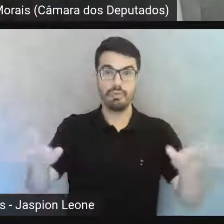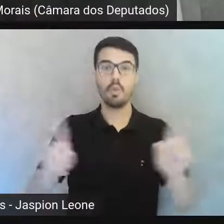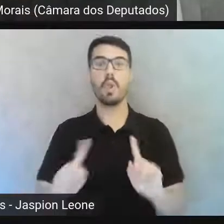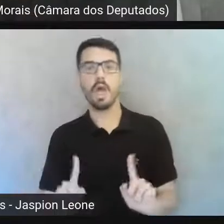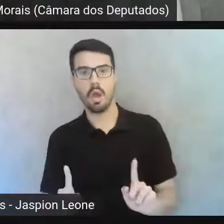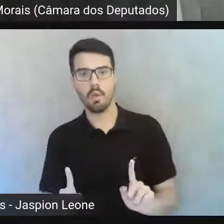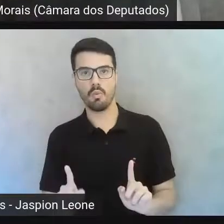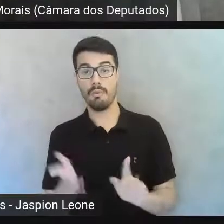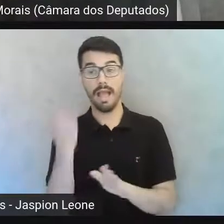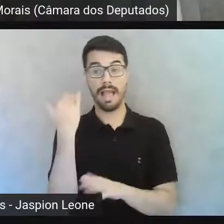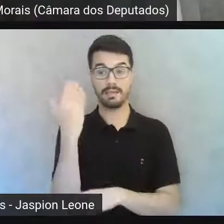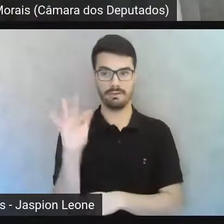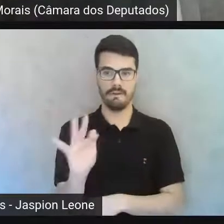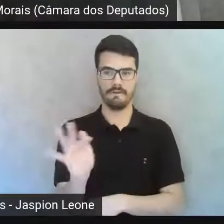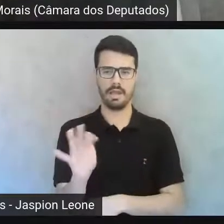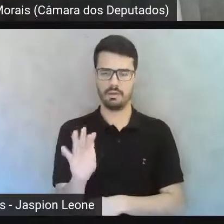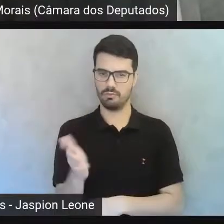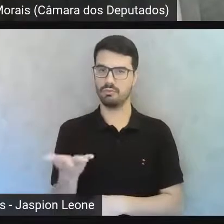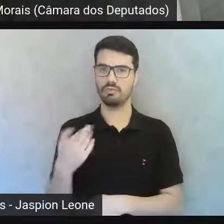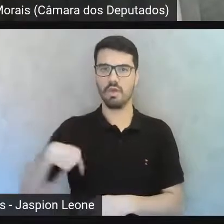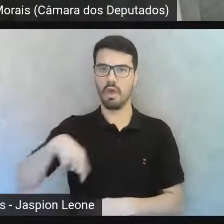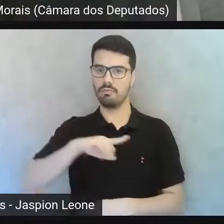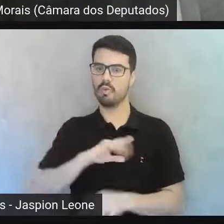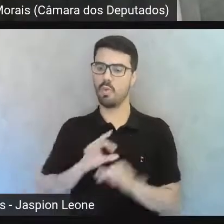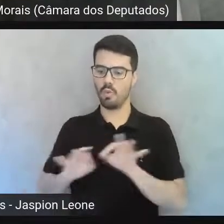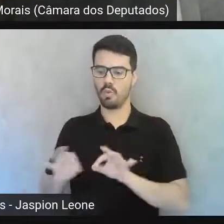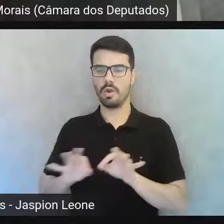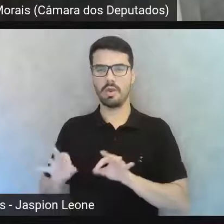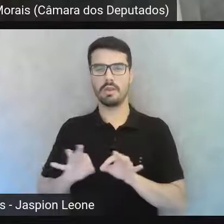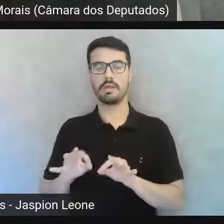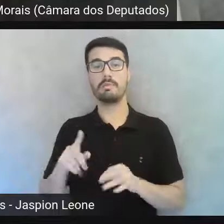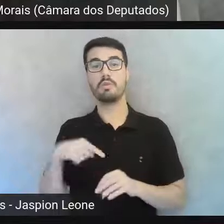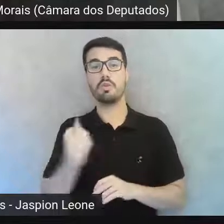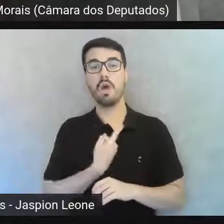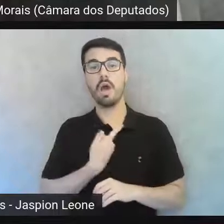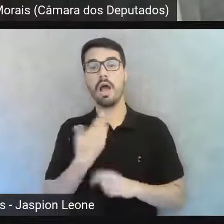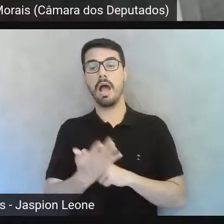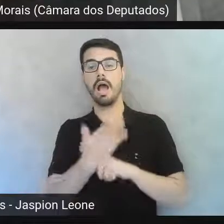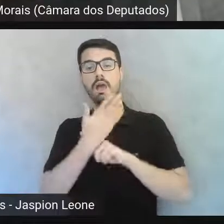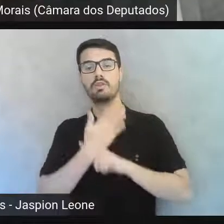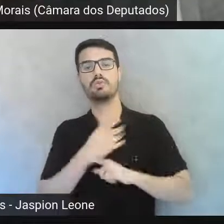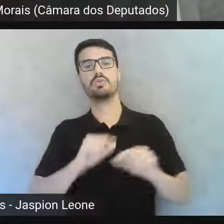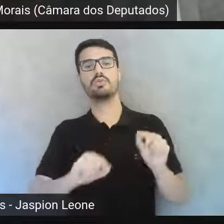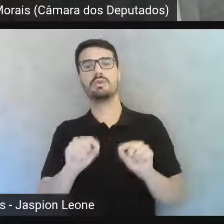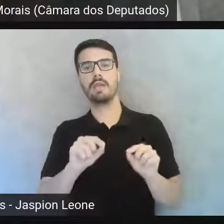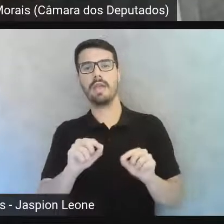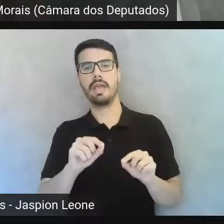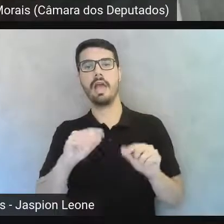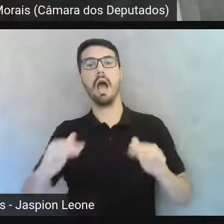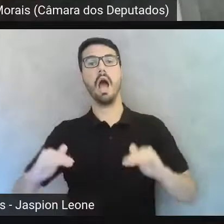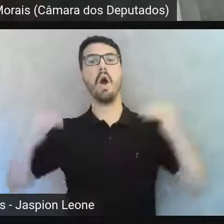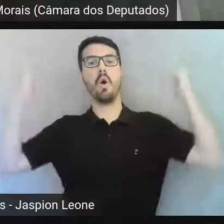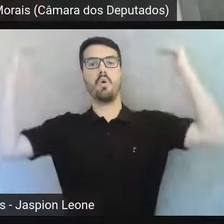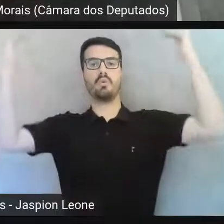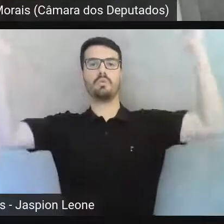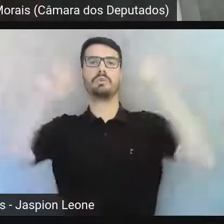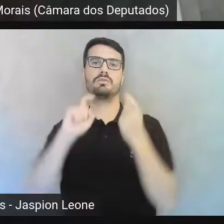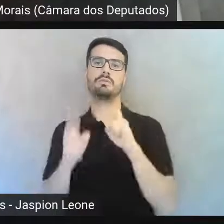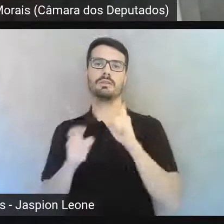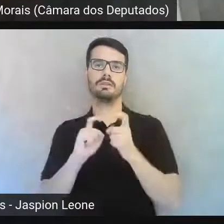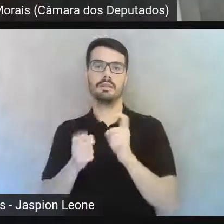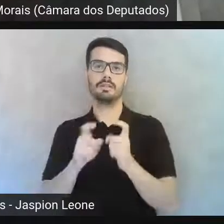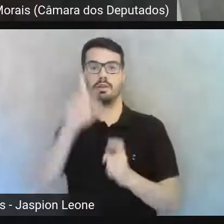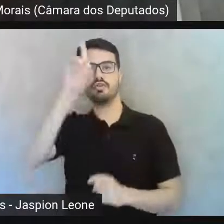de acordo com o cenário, várias medidas. Nós tivemos uma ajuda muito importante da parte da alta administração, que é o que eu coloco a